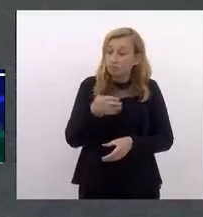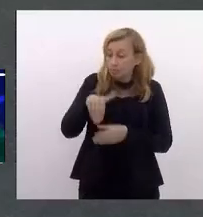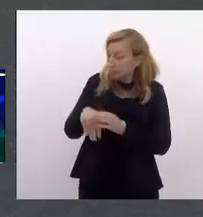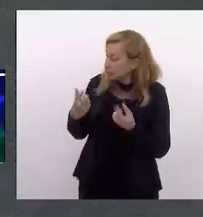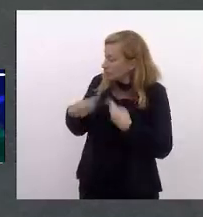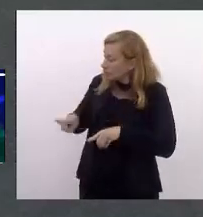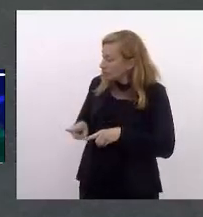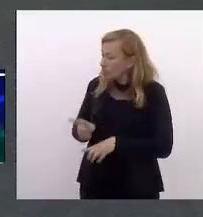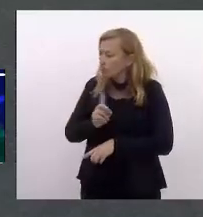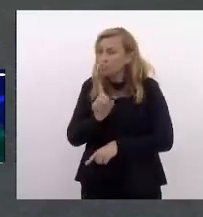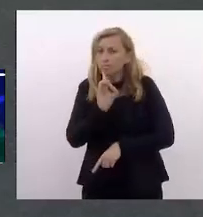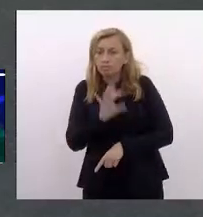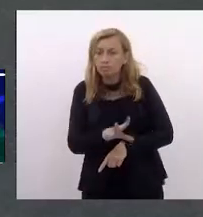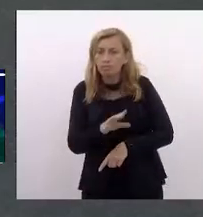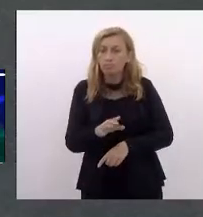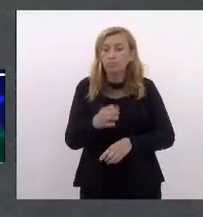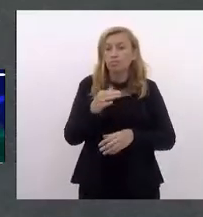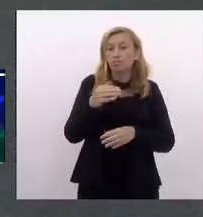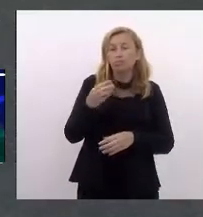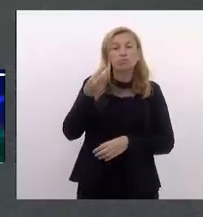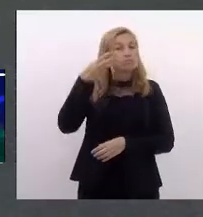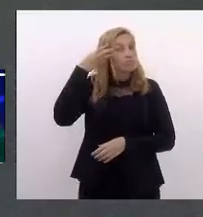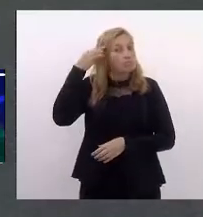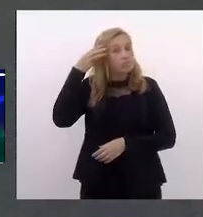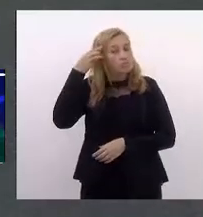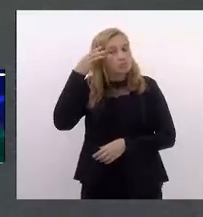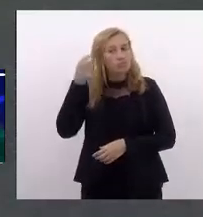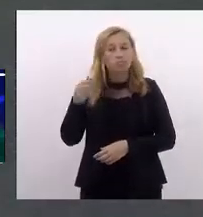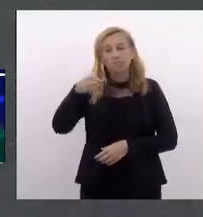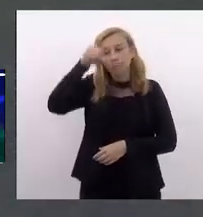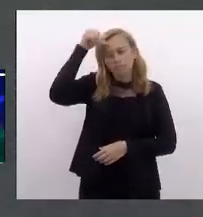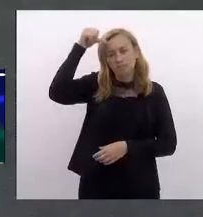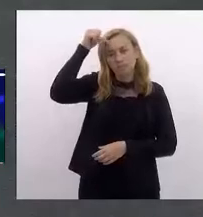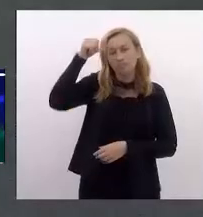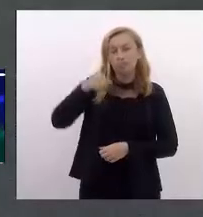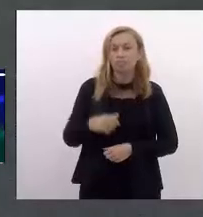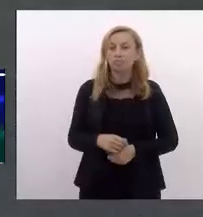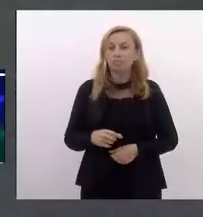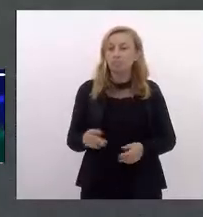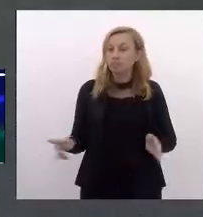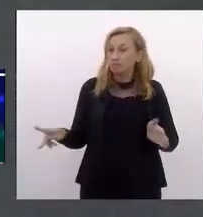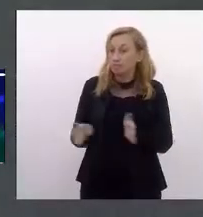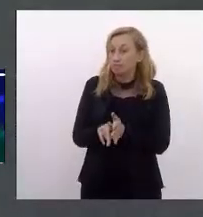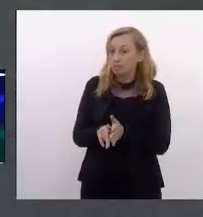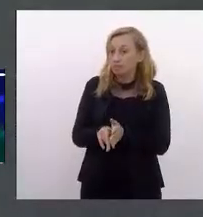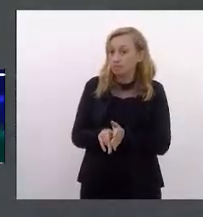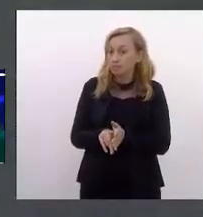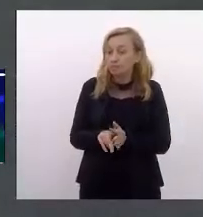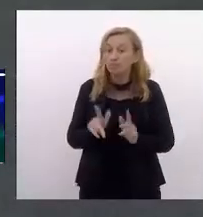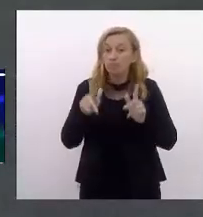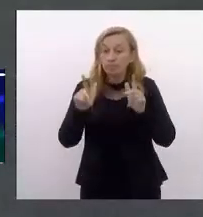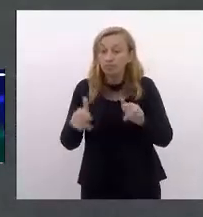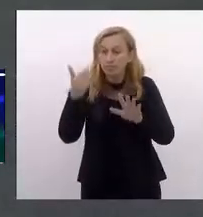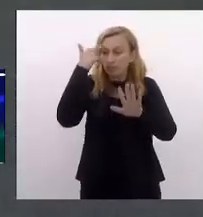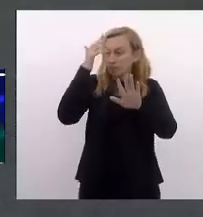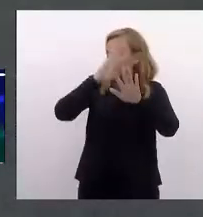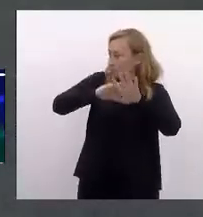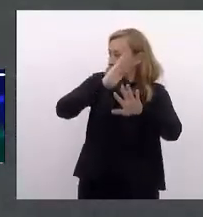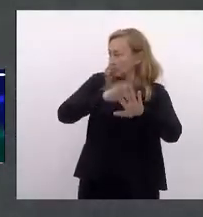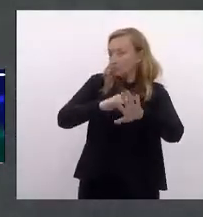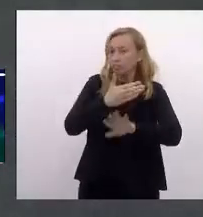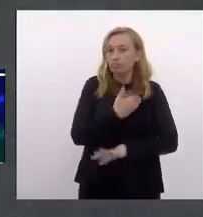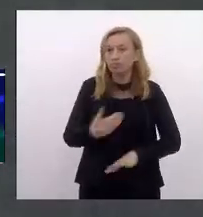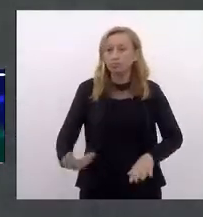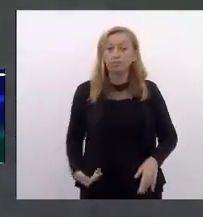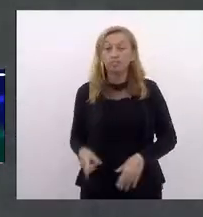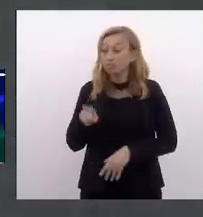não só porque o Wilson Vi seu e Cláudio Castro fazem parte de uma mesma lógica de governo